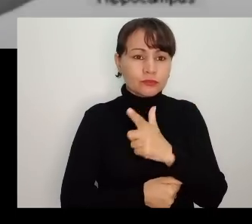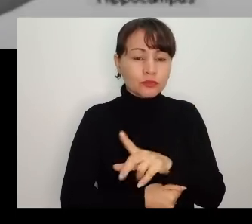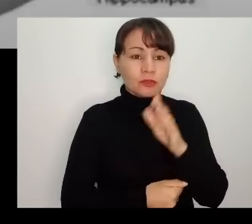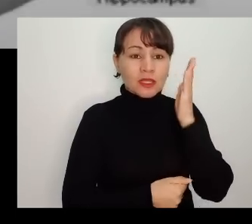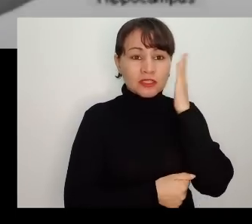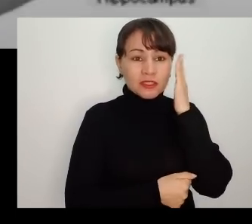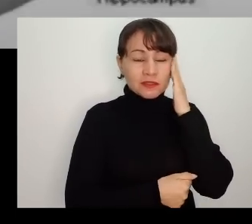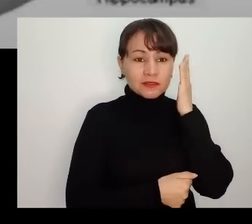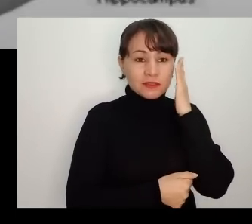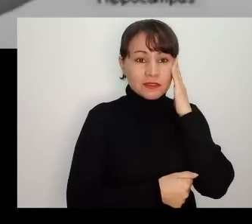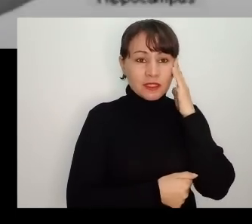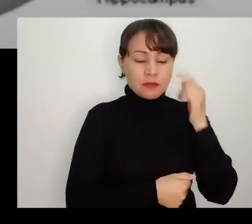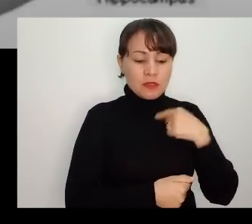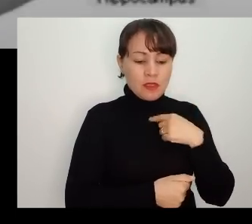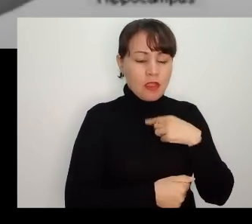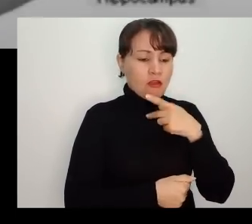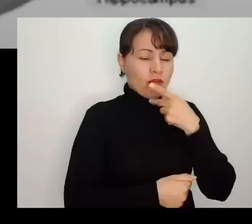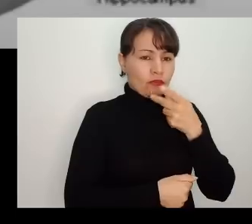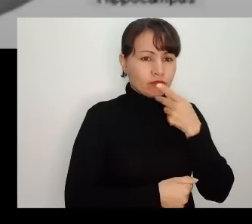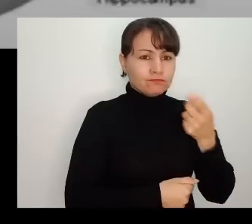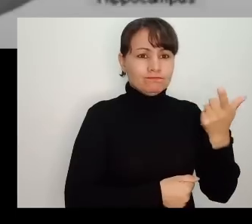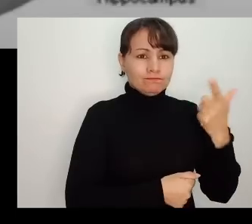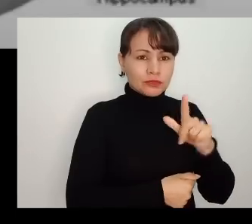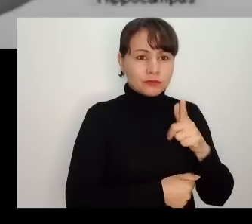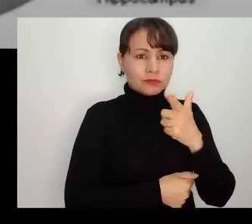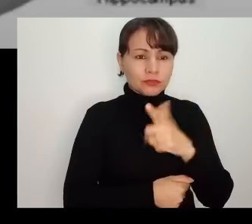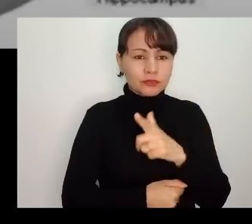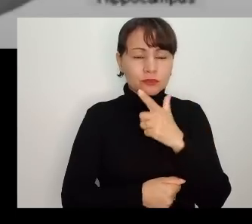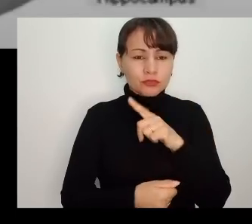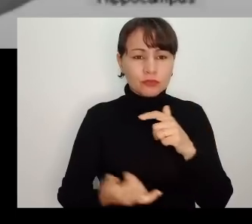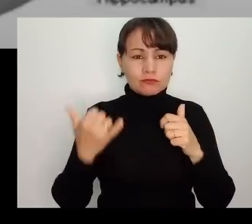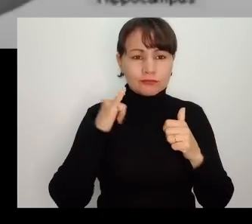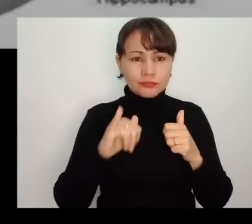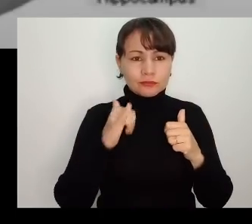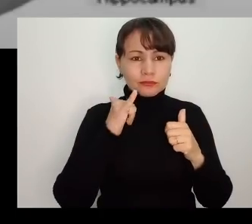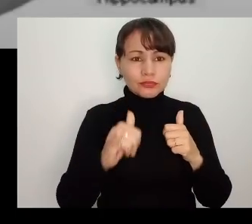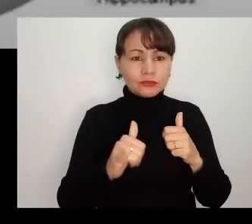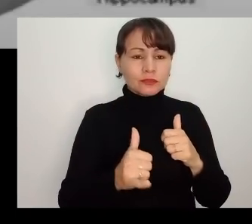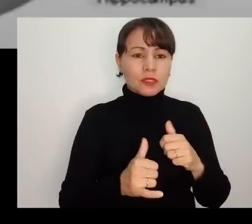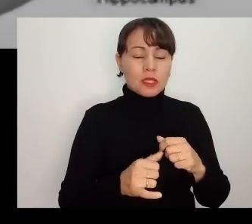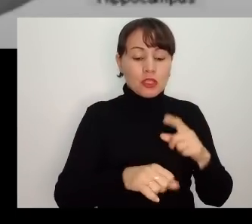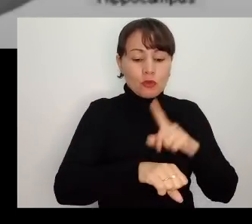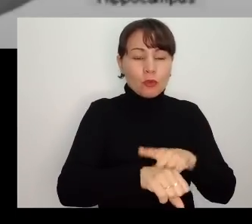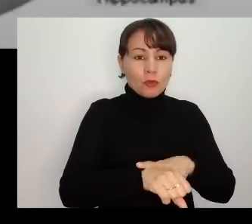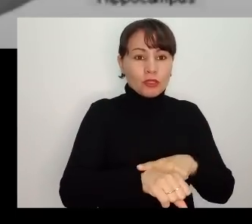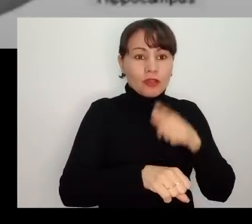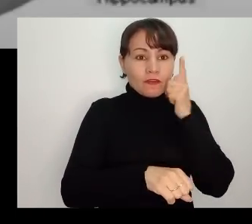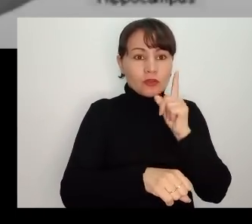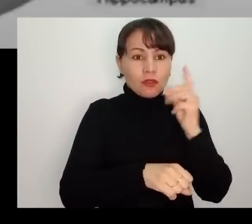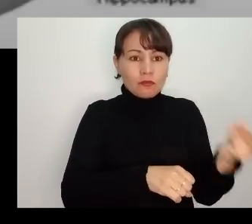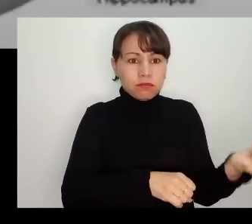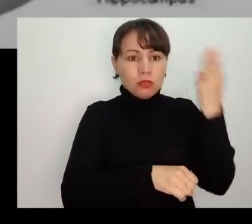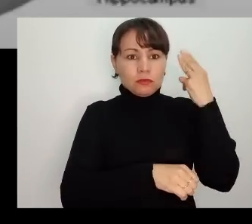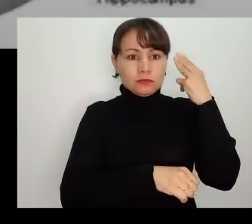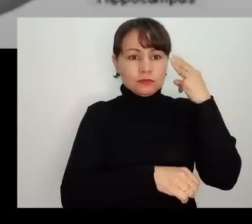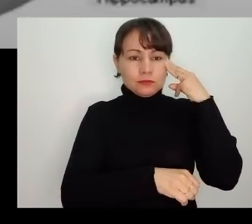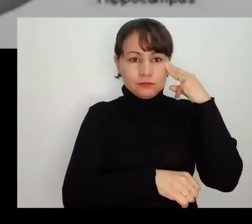gente sabe que eu vou repetindo uma determinada informação e uma hora ela vai ser